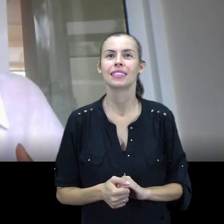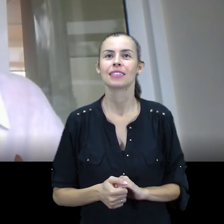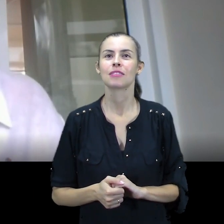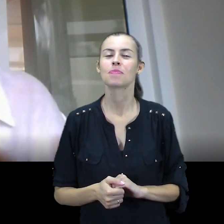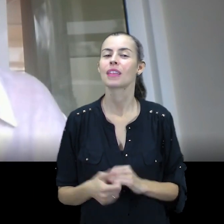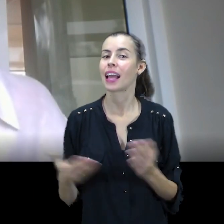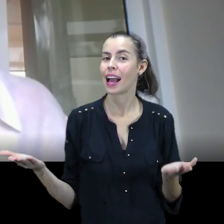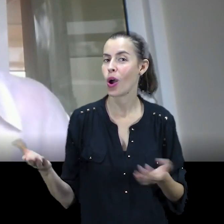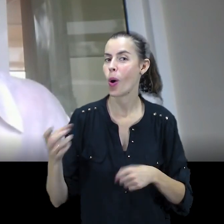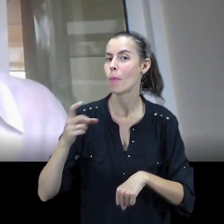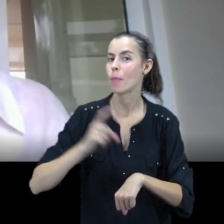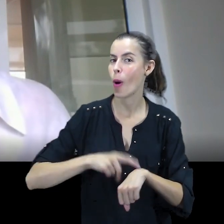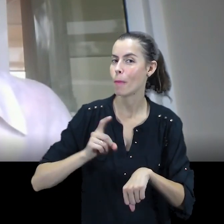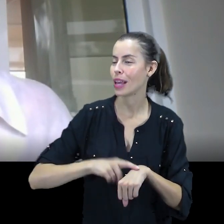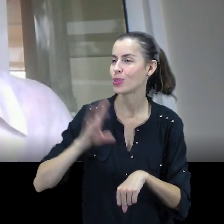que